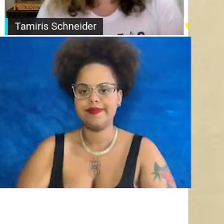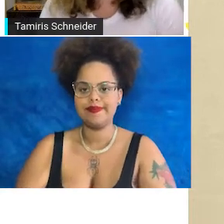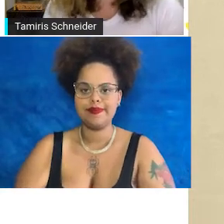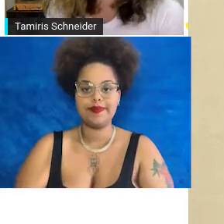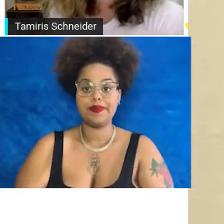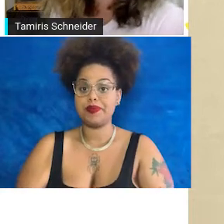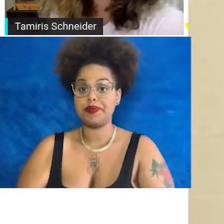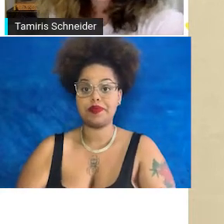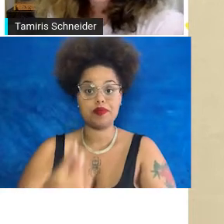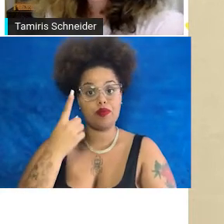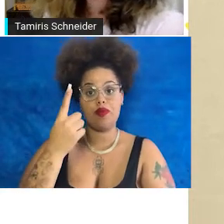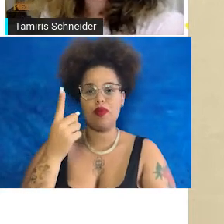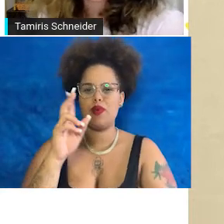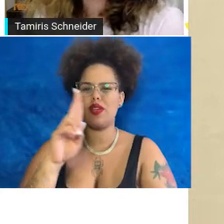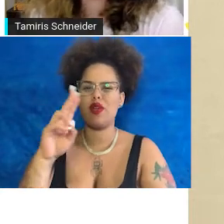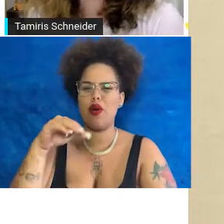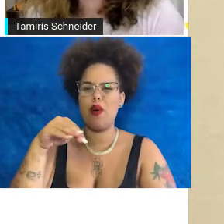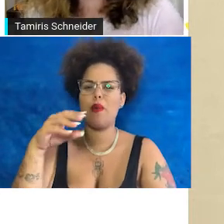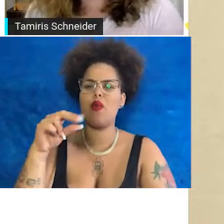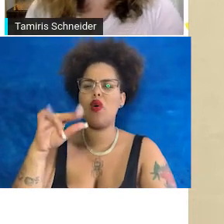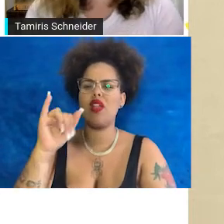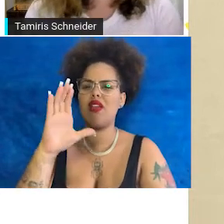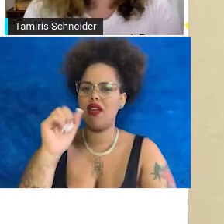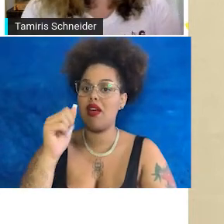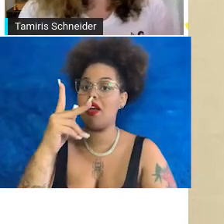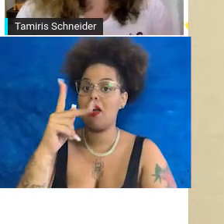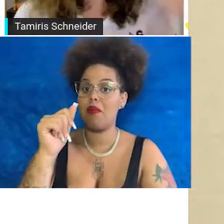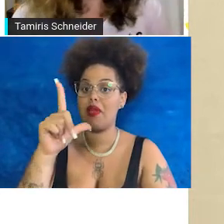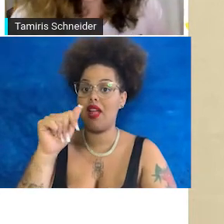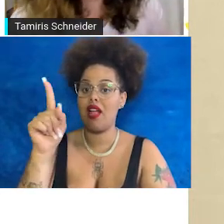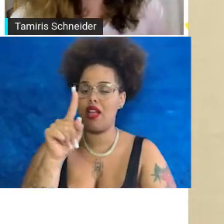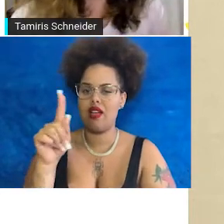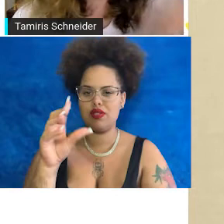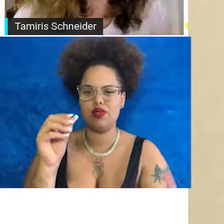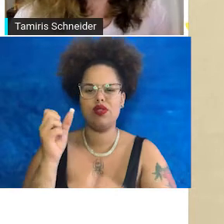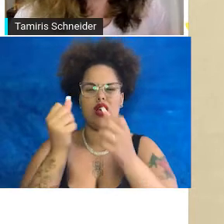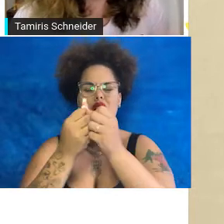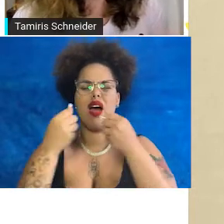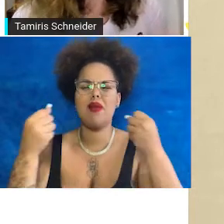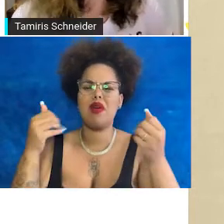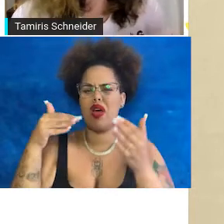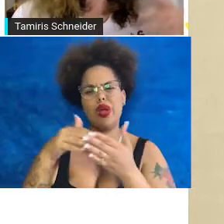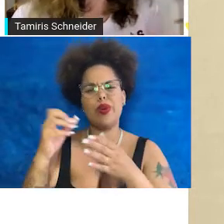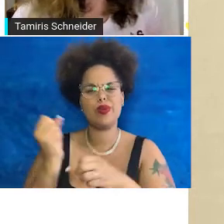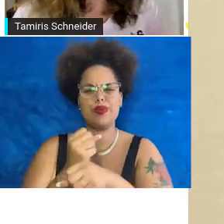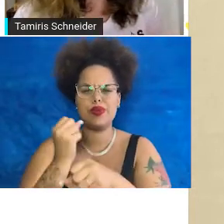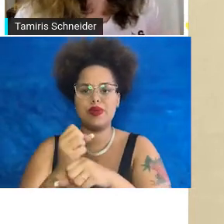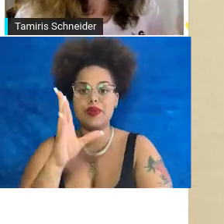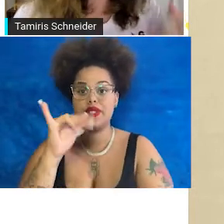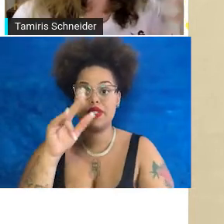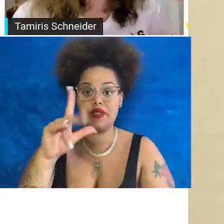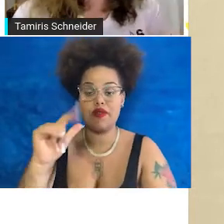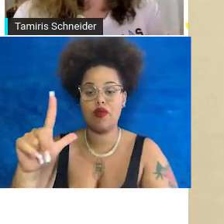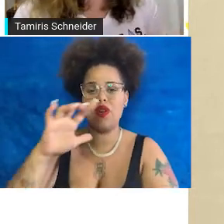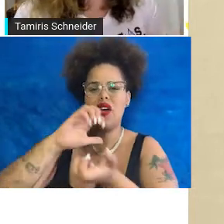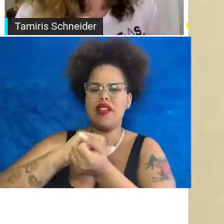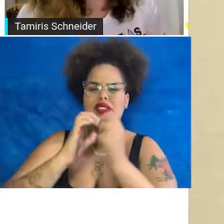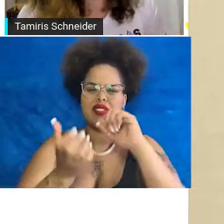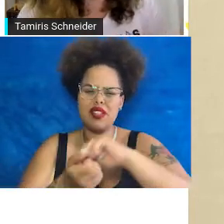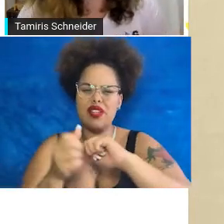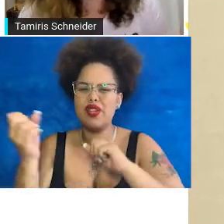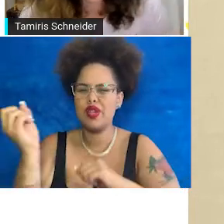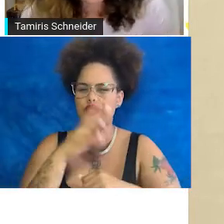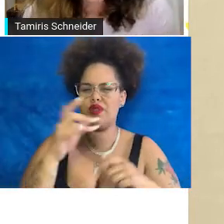Uma citação da Mônica Palazzo, diretora e pesquisadora também. Dos armários à construção civil, do artesanato às mais novas